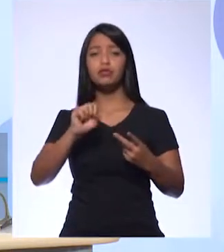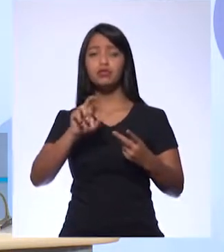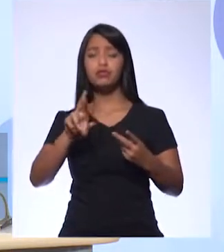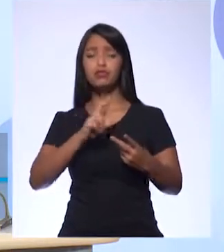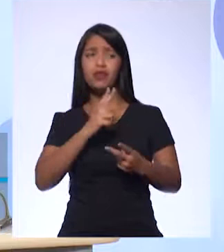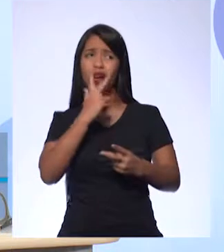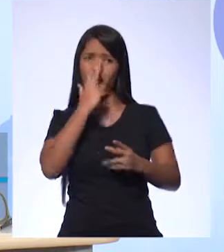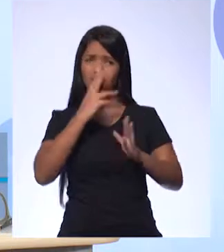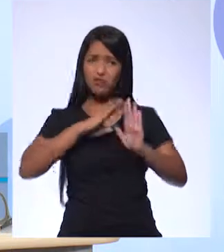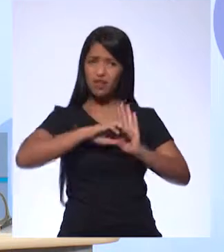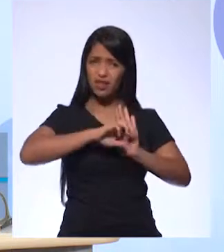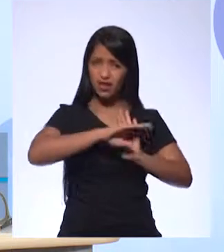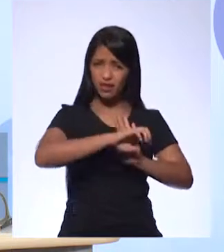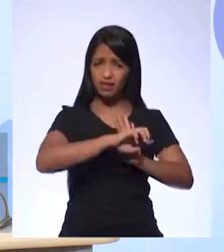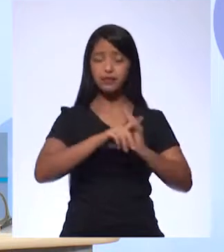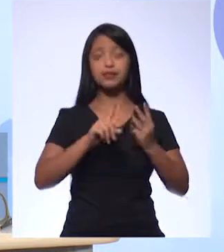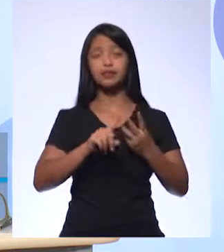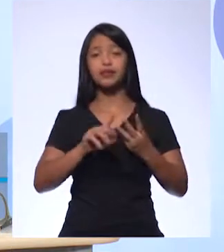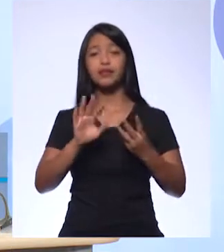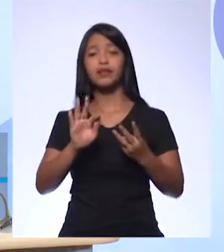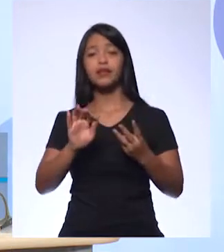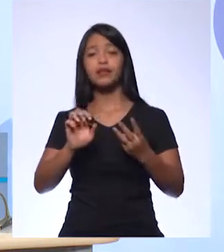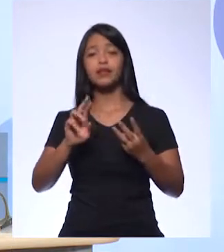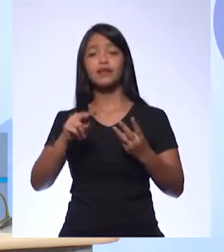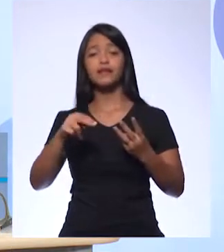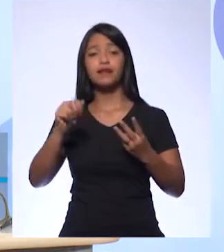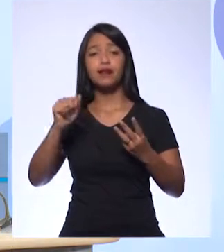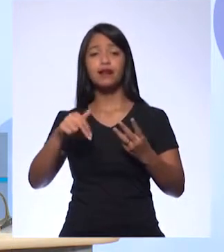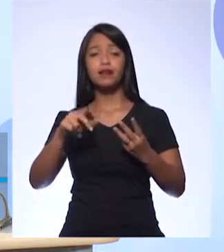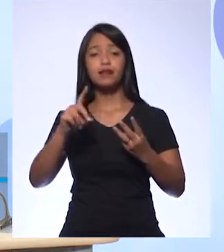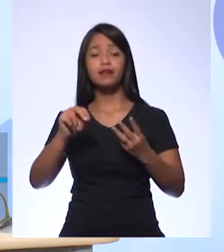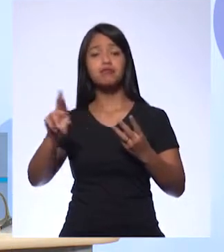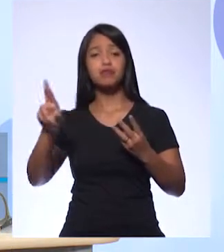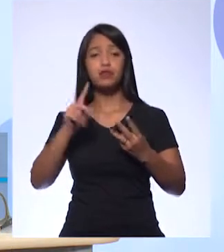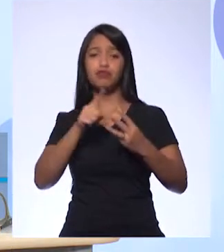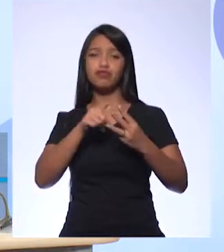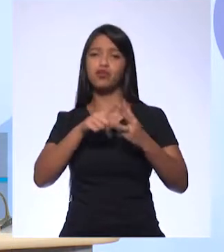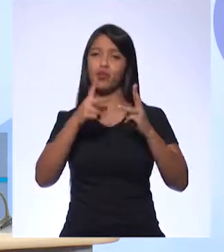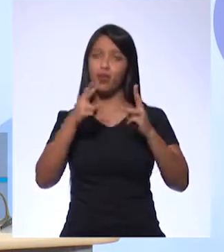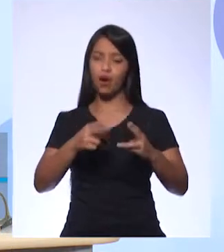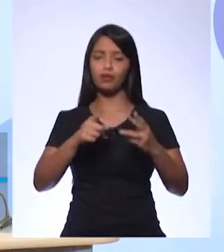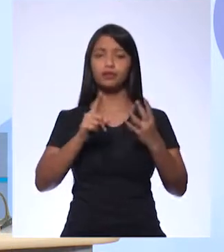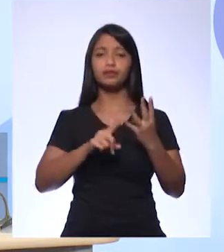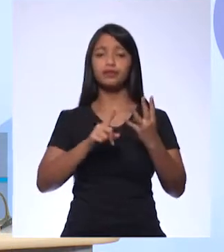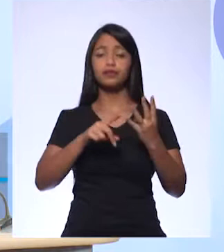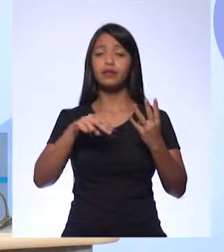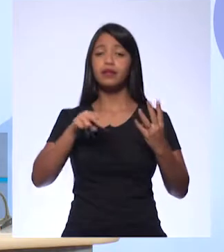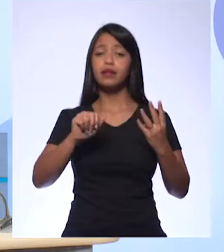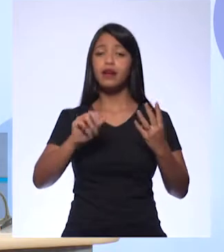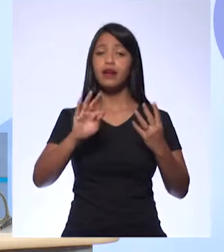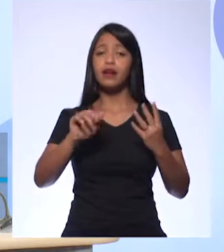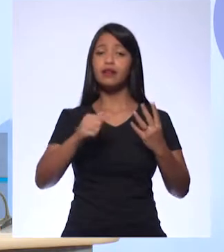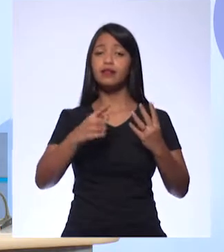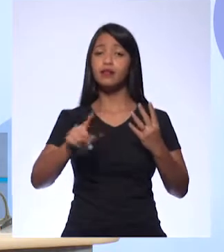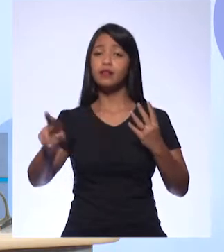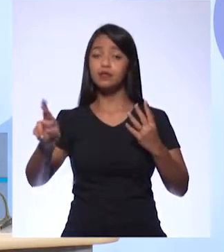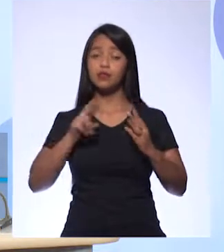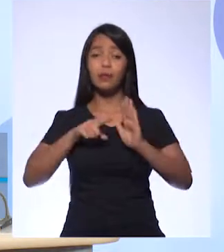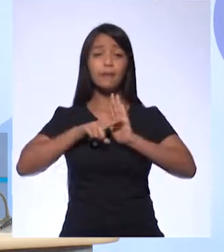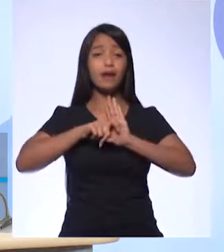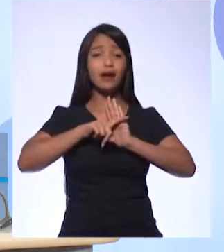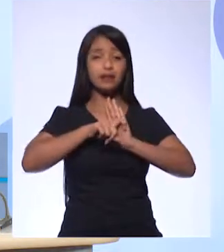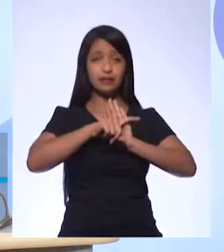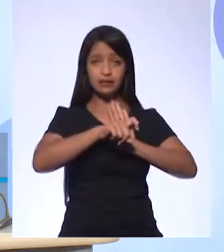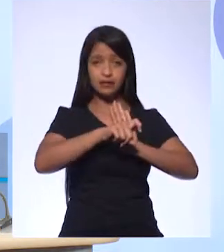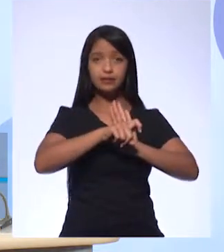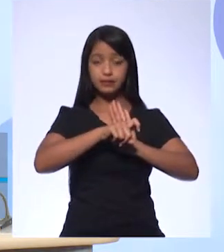escreveu tipo de verme. O Natan escreveu que é um parasita. Parasita, oba. Parasita faz eu